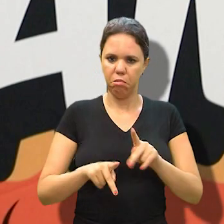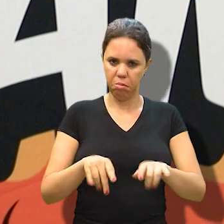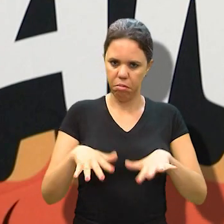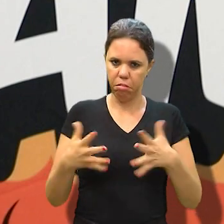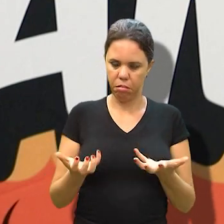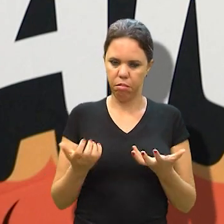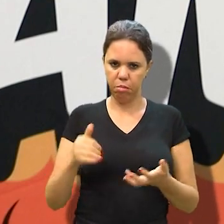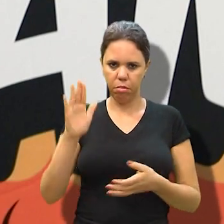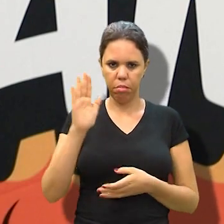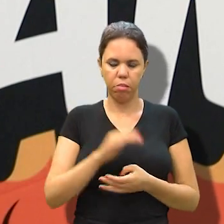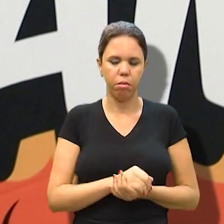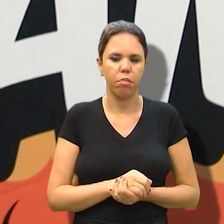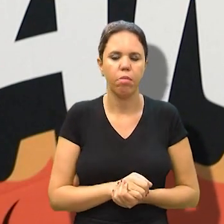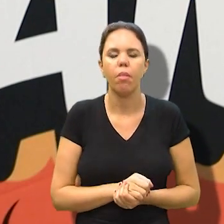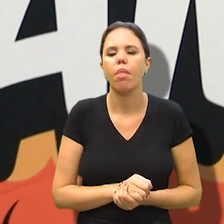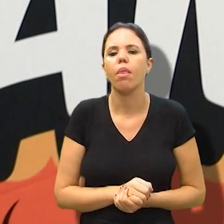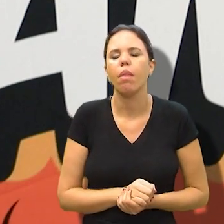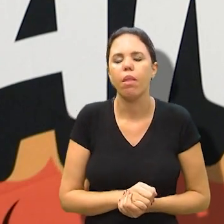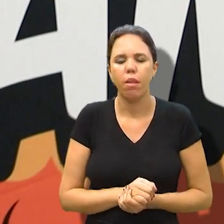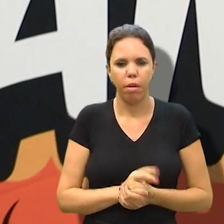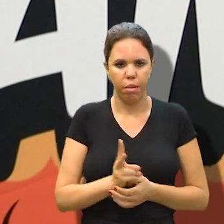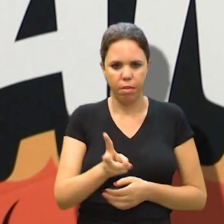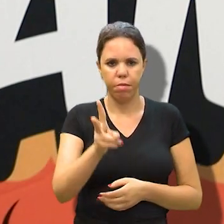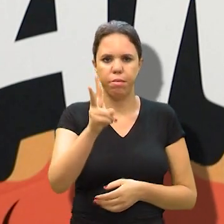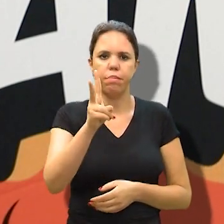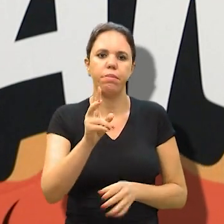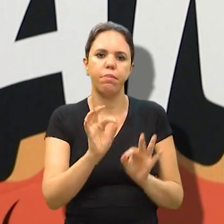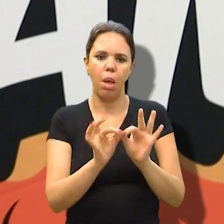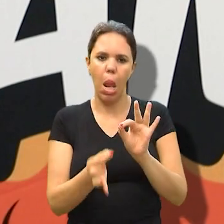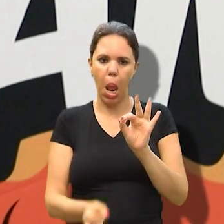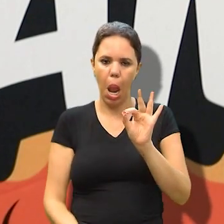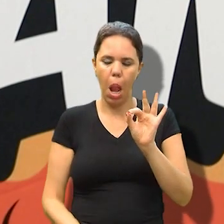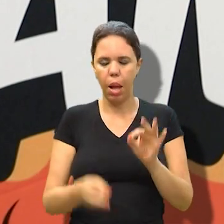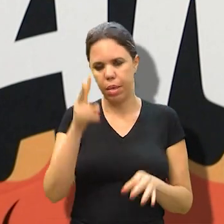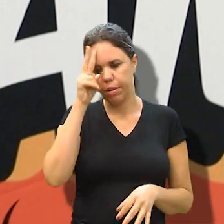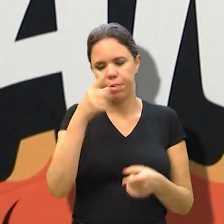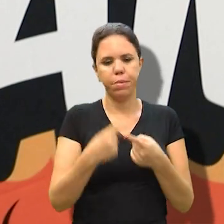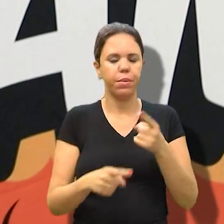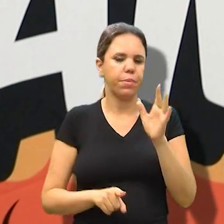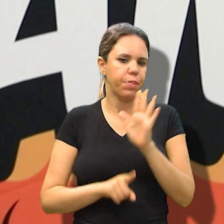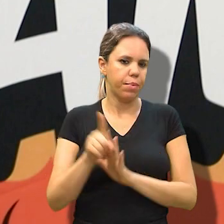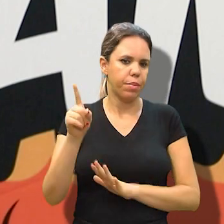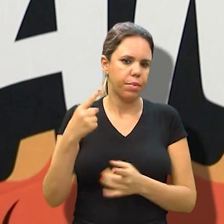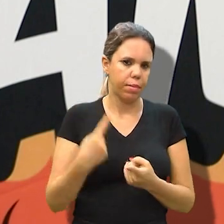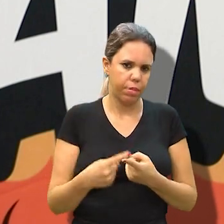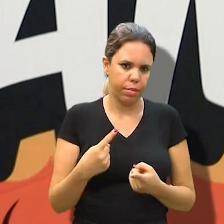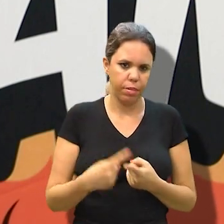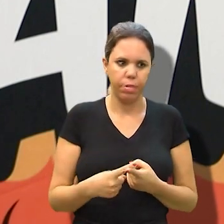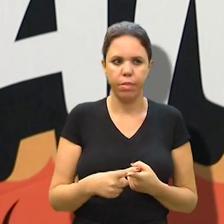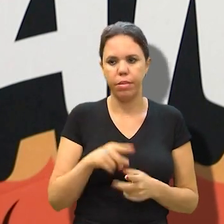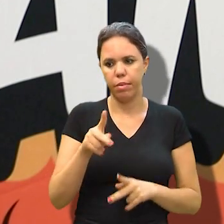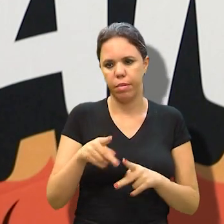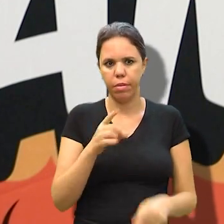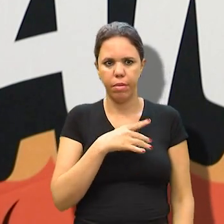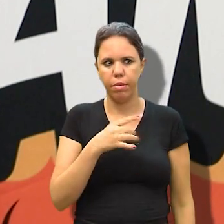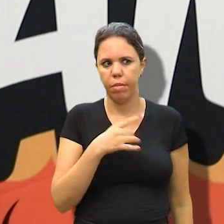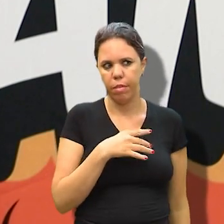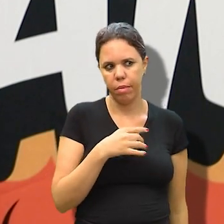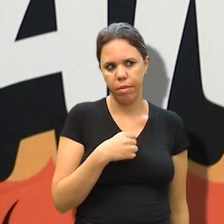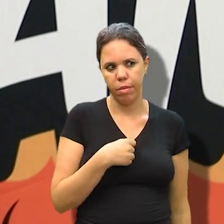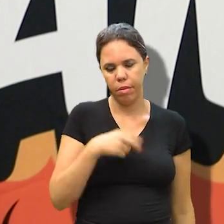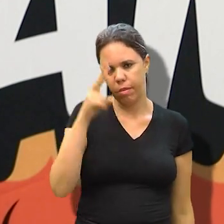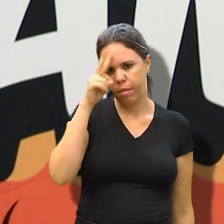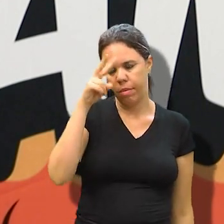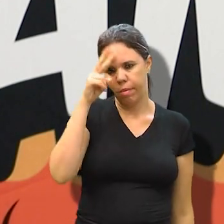o público quer mais, então eu vou esticar essa história. Por que eu estou perguntando isso? Porque também tenho medo,